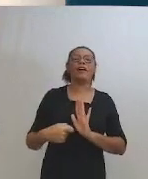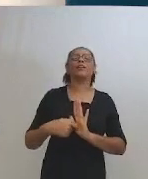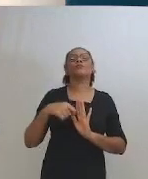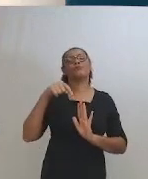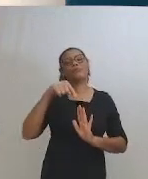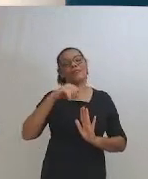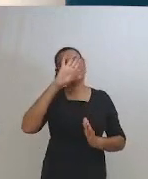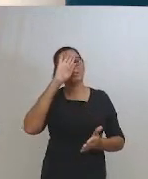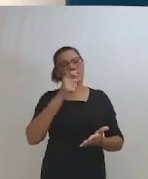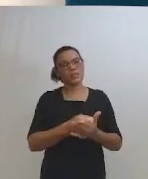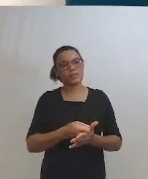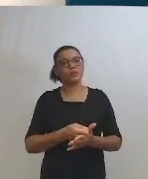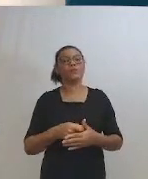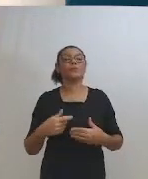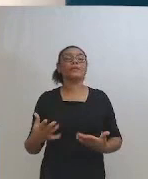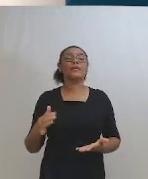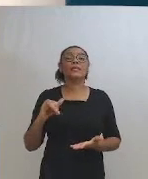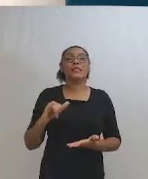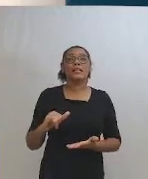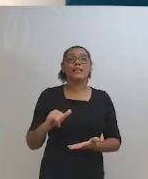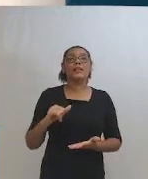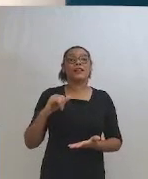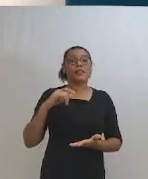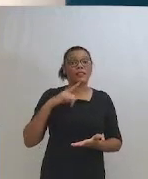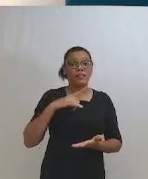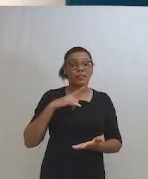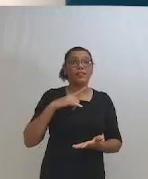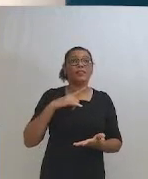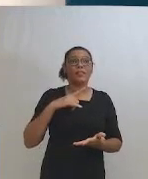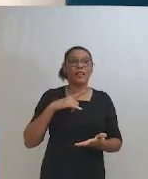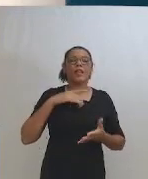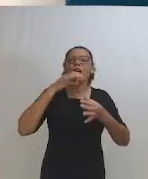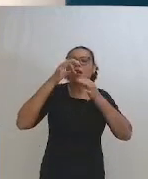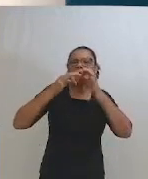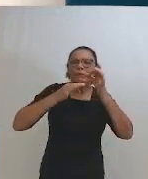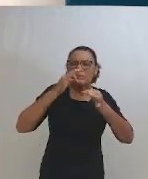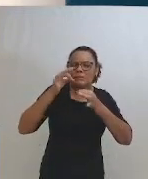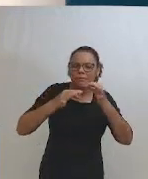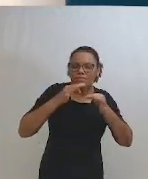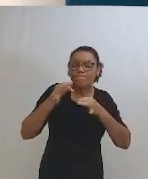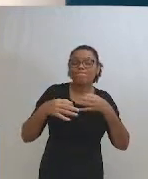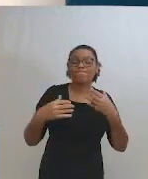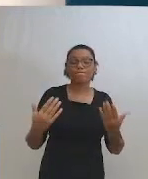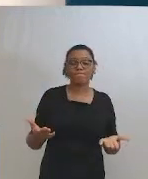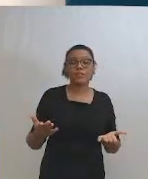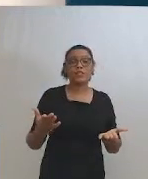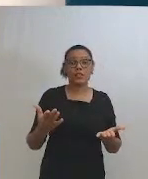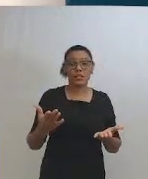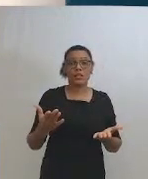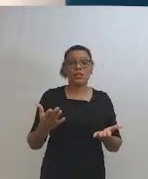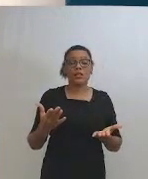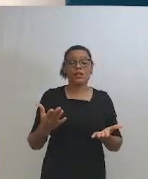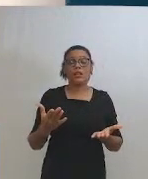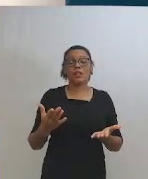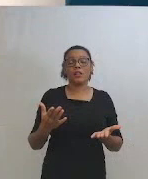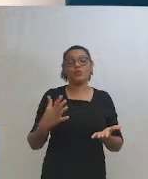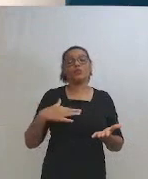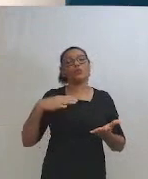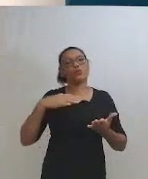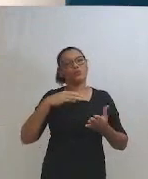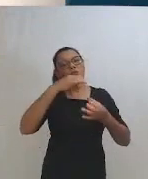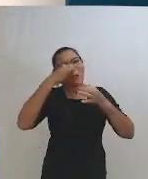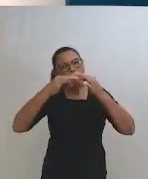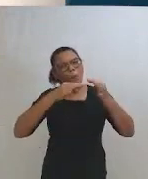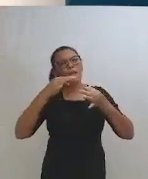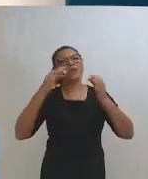não fosse, há de argumentando tanto, não sendo os argumentos apresentados capazes de destruir